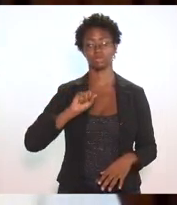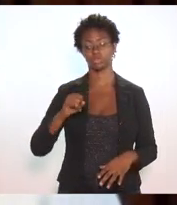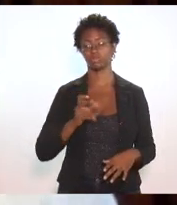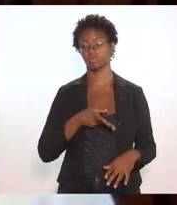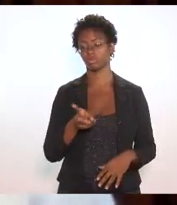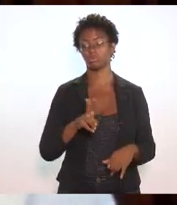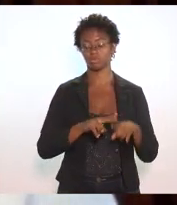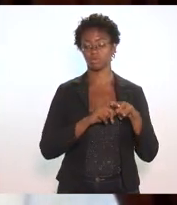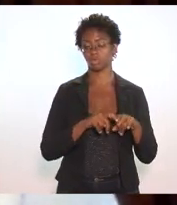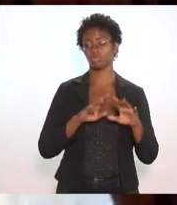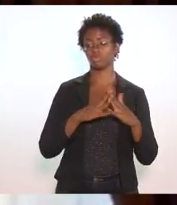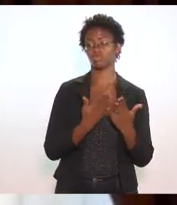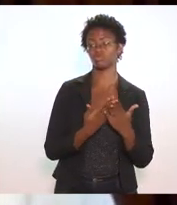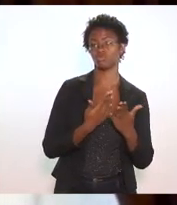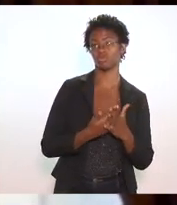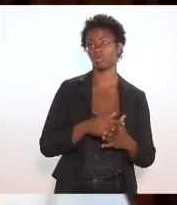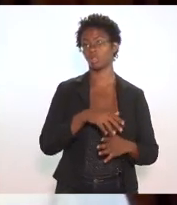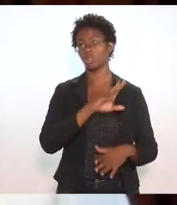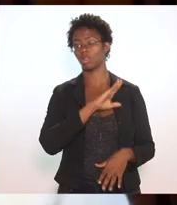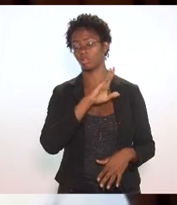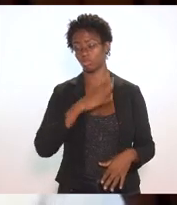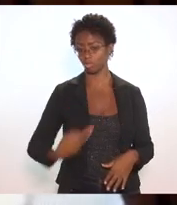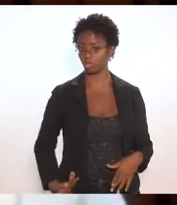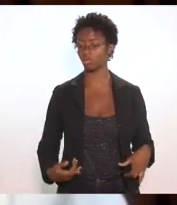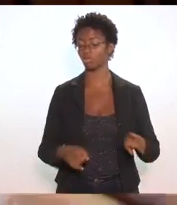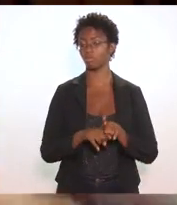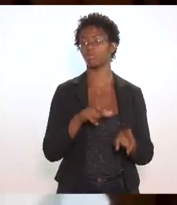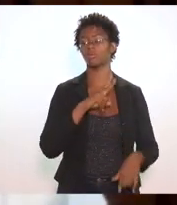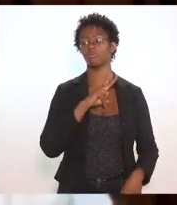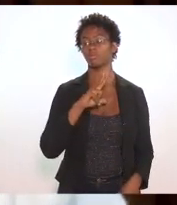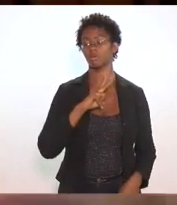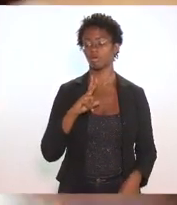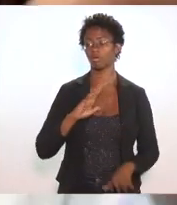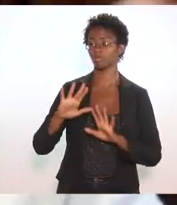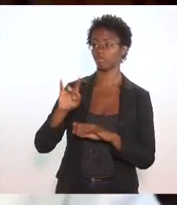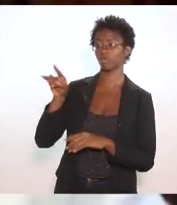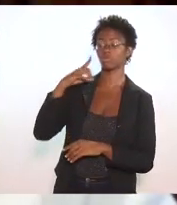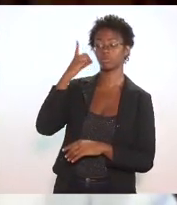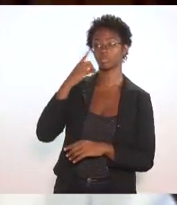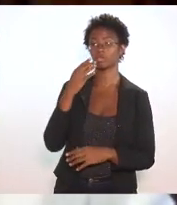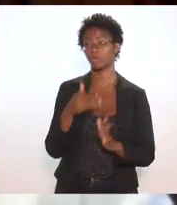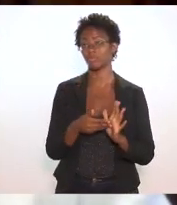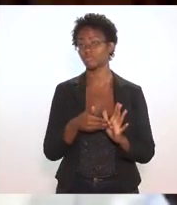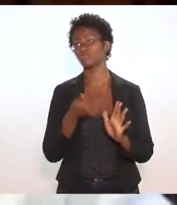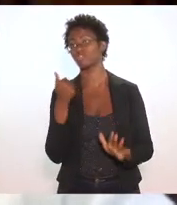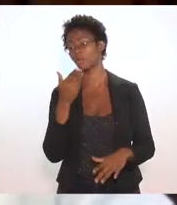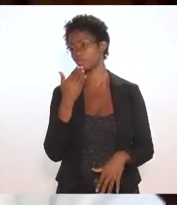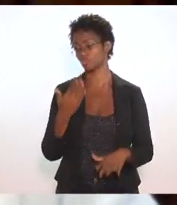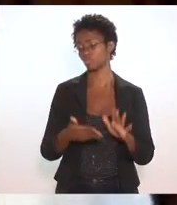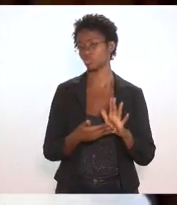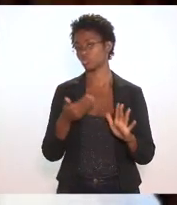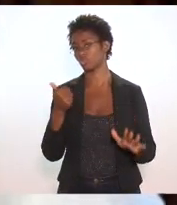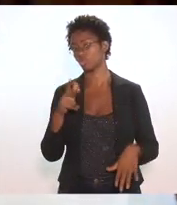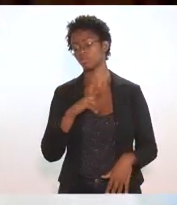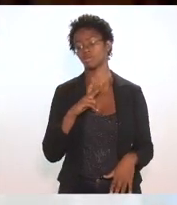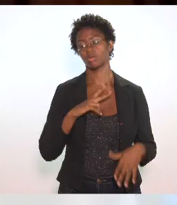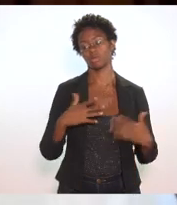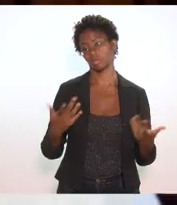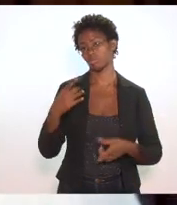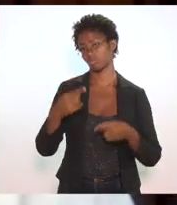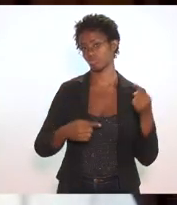públicas e privadas. O destaque do deputado Anderson Moraes é para retirar as privadas. E aí eu coloco